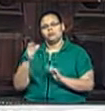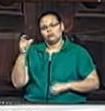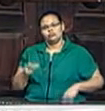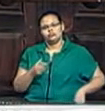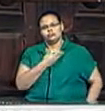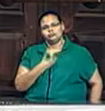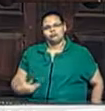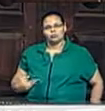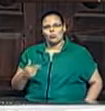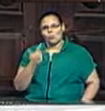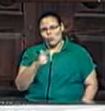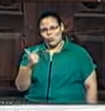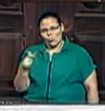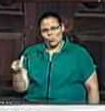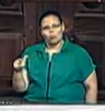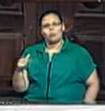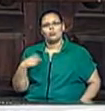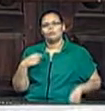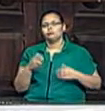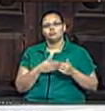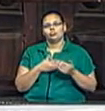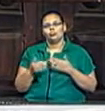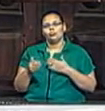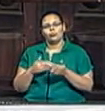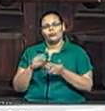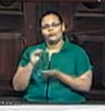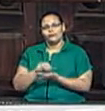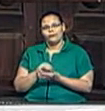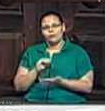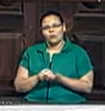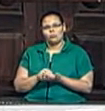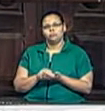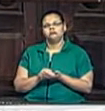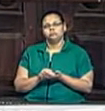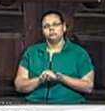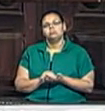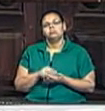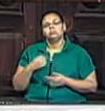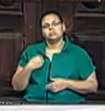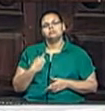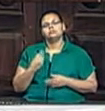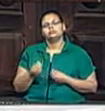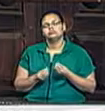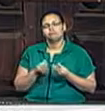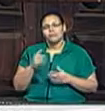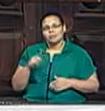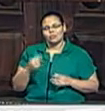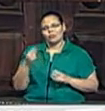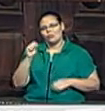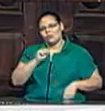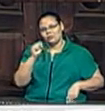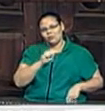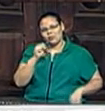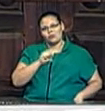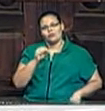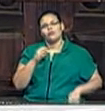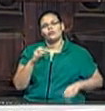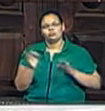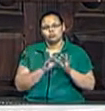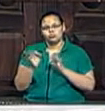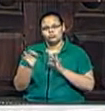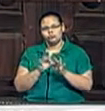Executivo, e outros por qualquer falta de propósito. E temos um 8º projeto que está